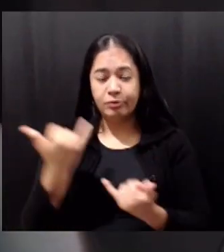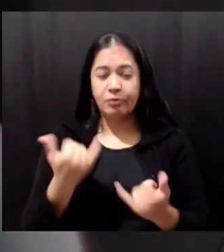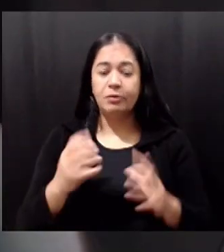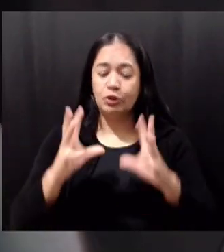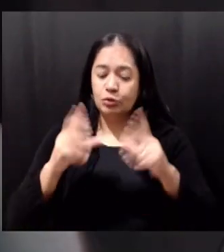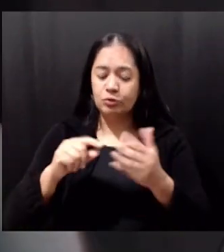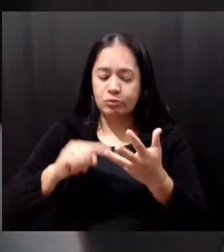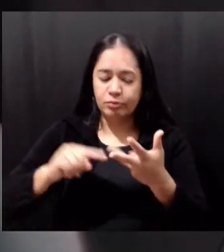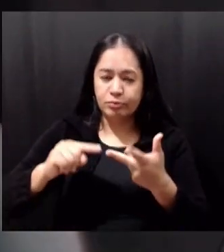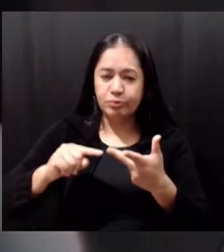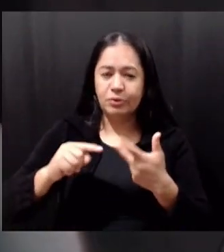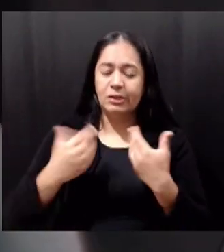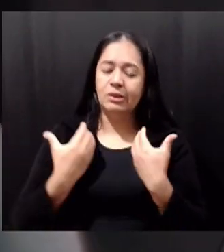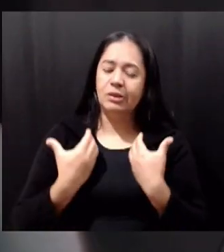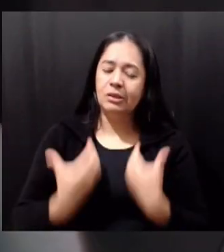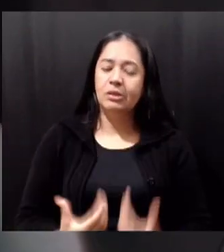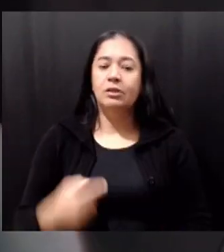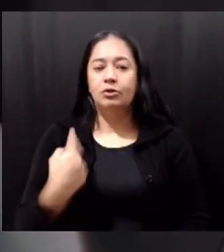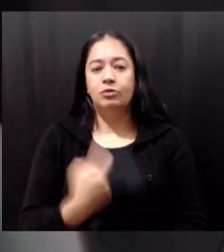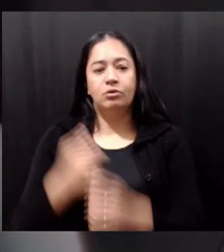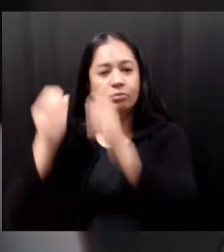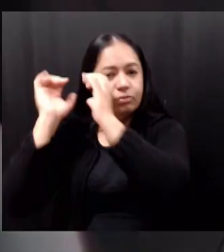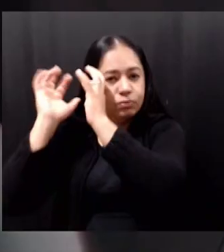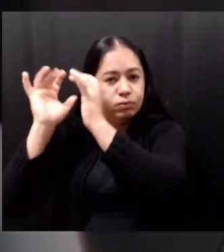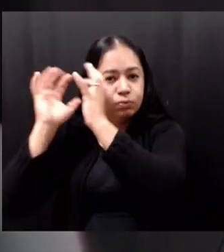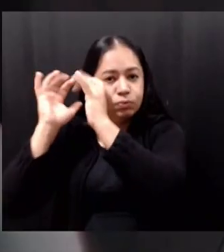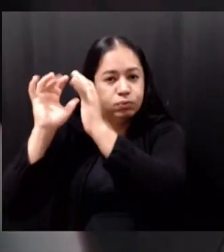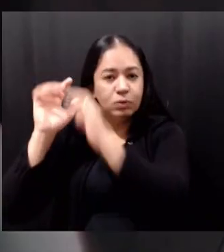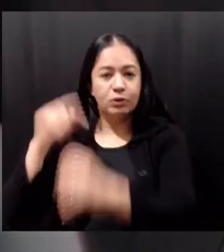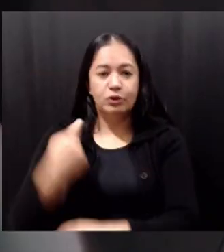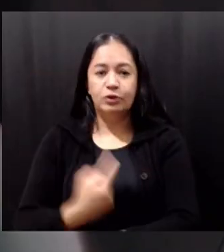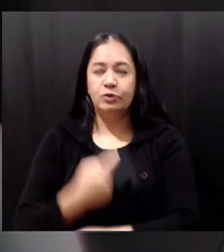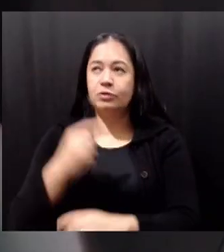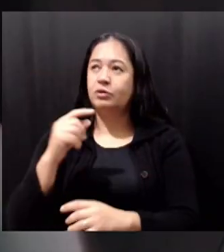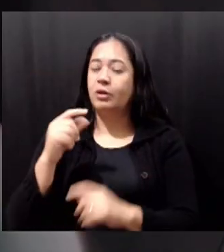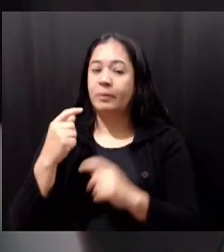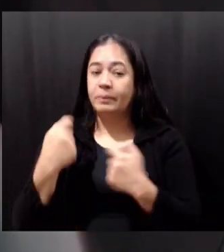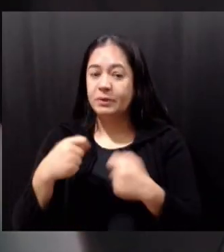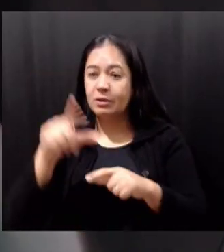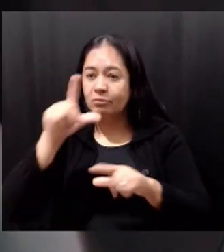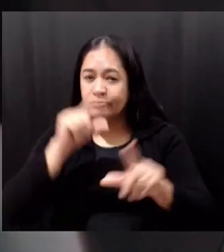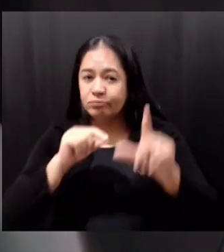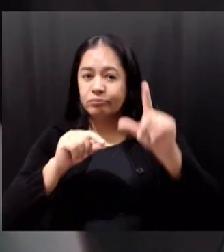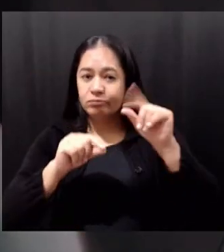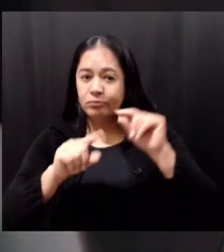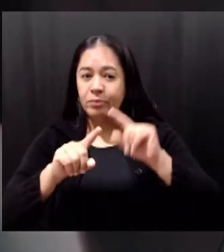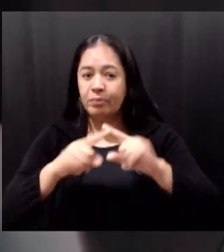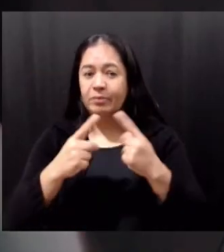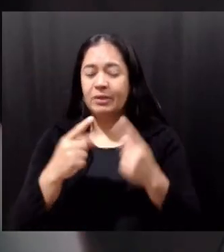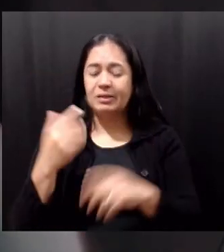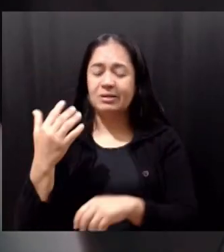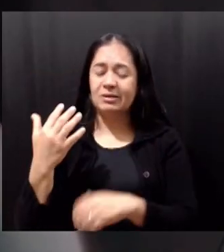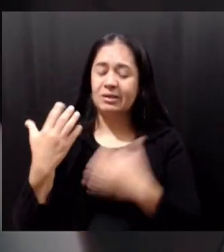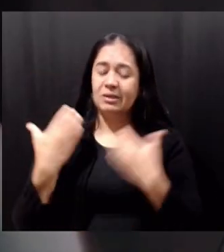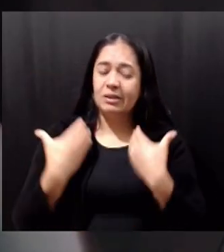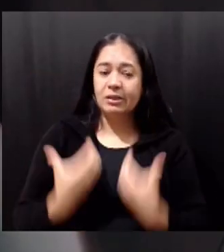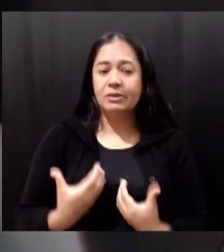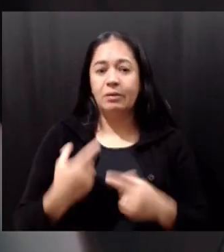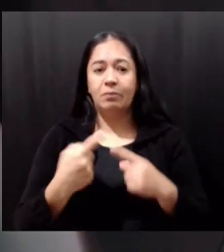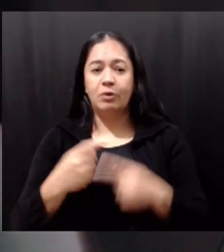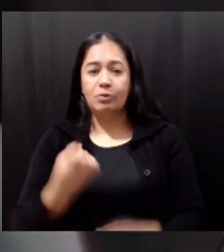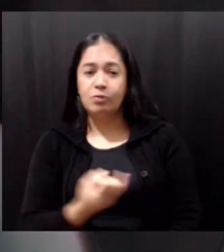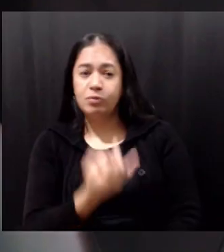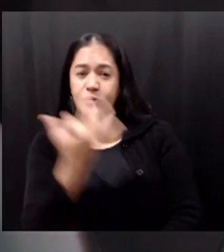o nosso cérebro. Né? A gente faz sim uma filtragem, mas tudo isso vai sobrecarregando, porque a quantidade de informação é muito